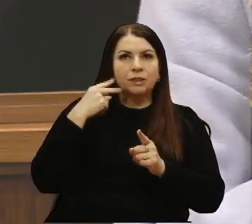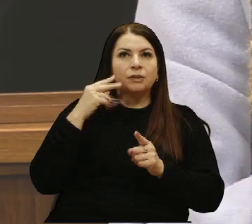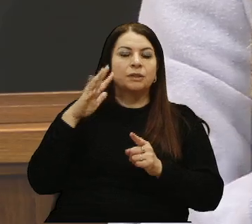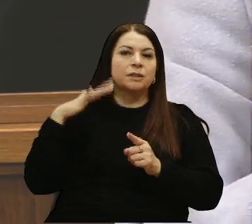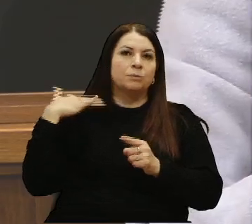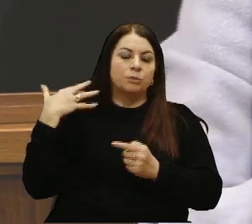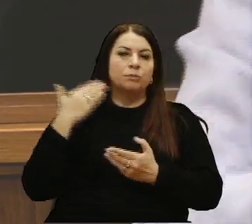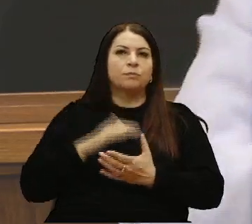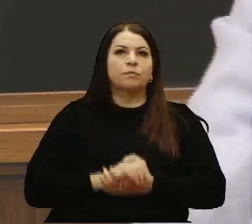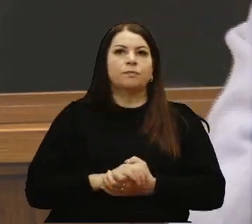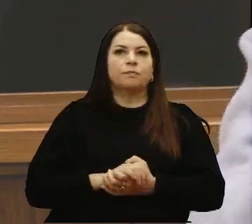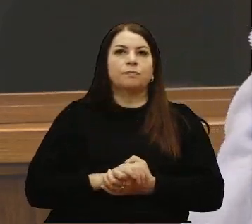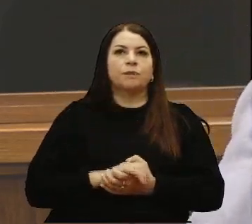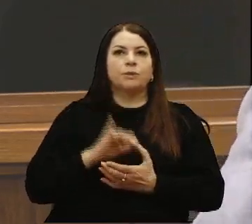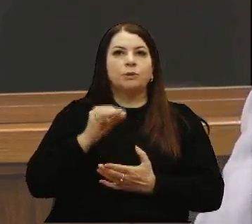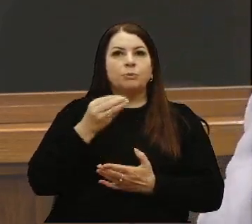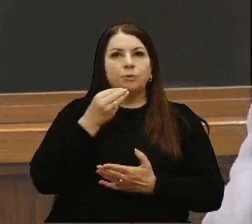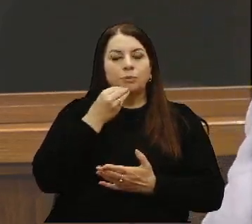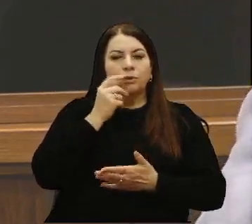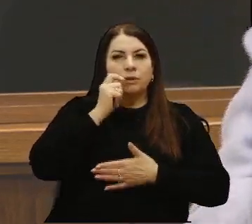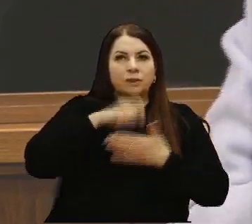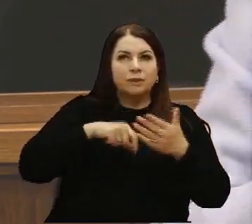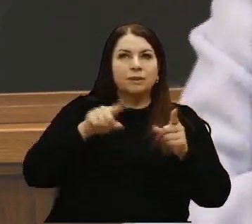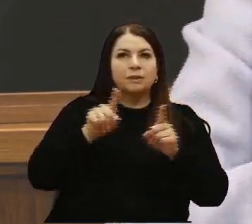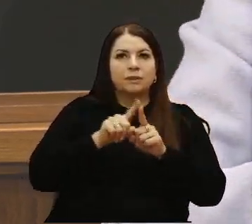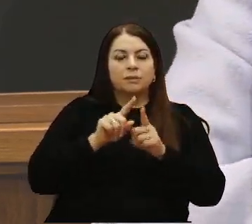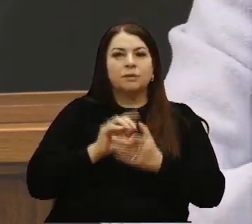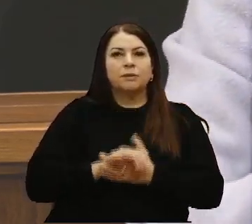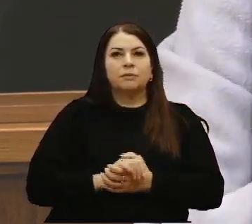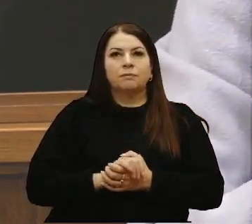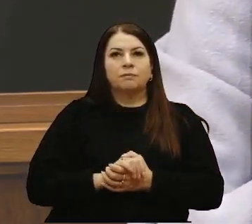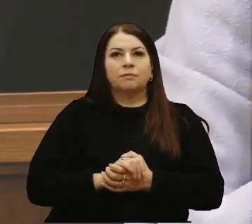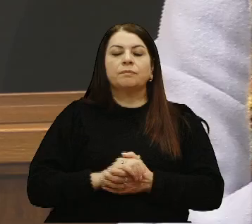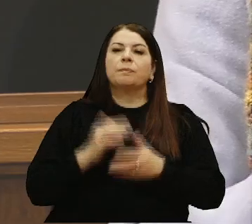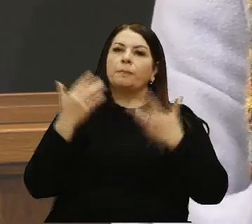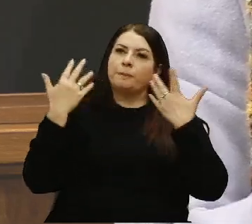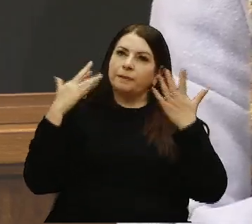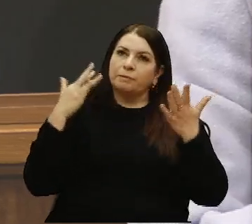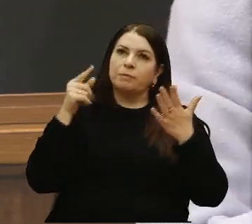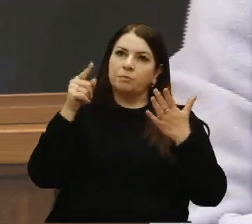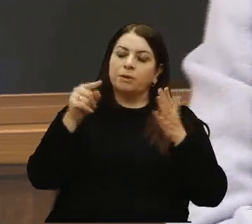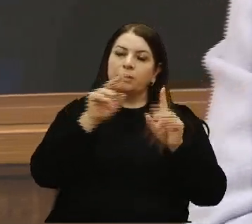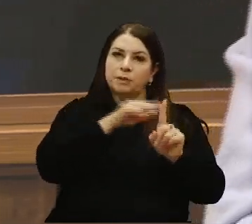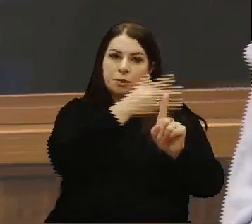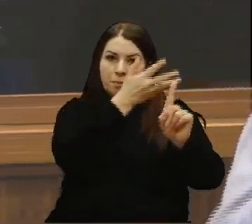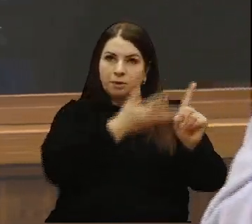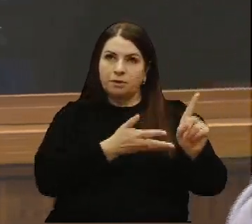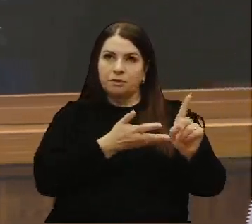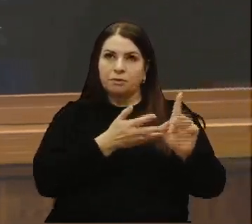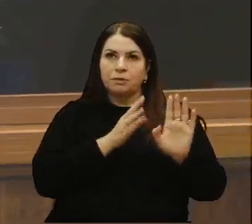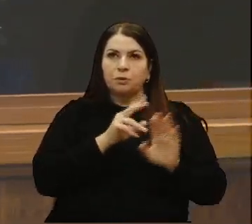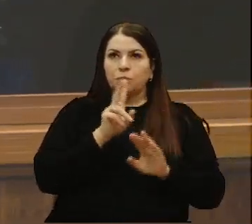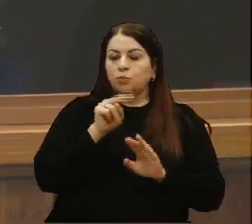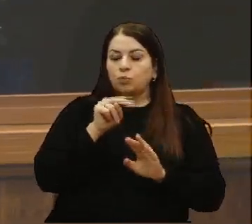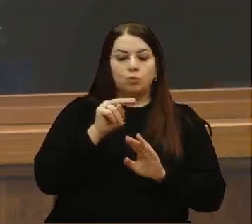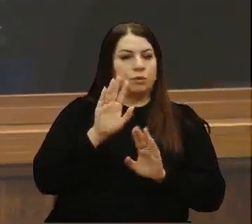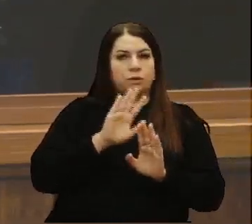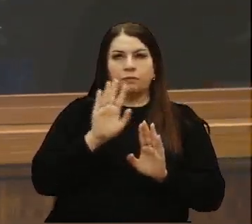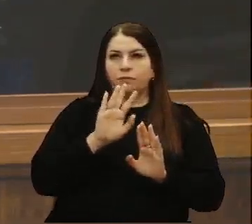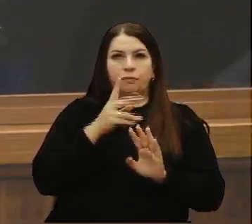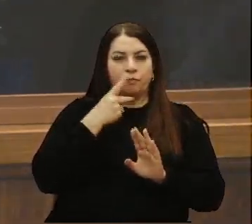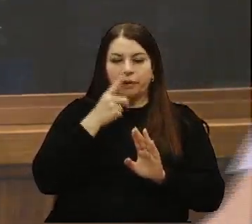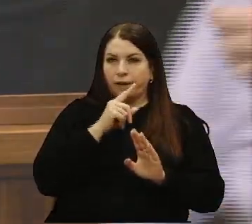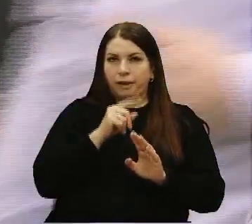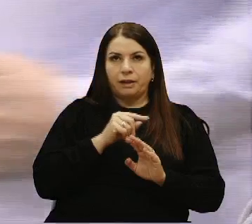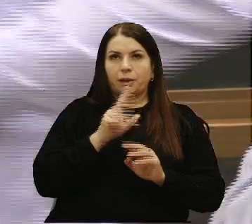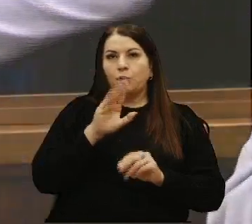Andressa pela oportunidade de assinar, mas também parabenizá-la por essa homenagem. Eu nunca vou deixar de falar e